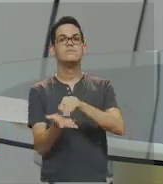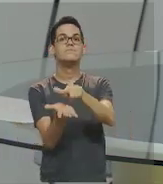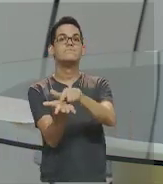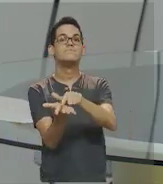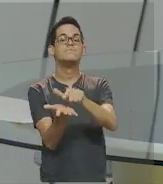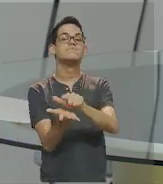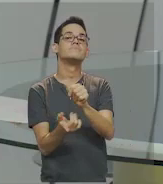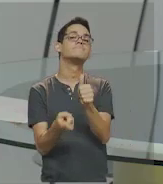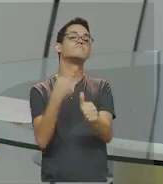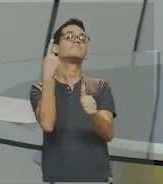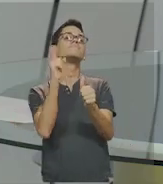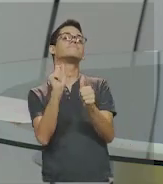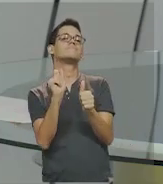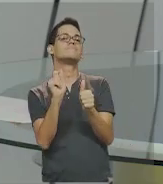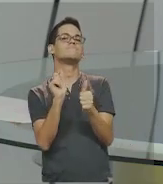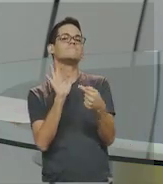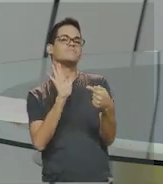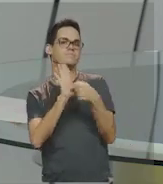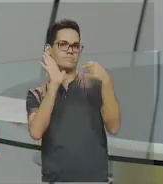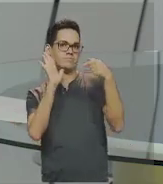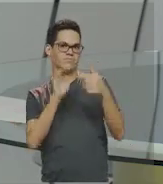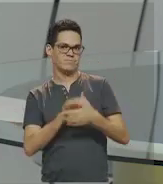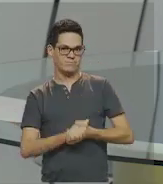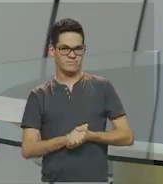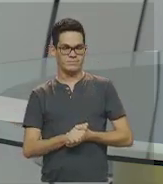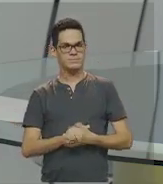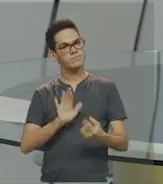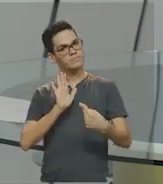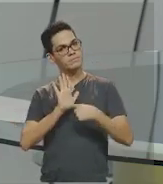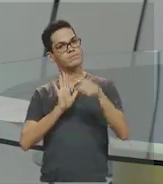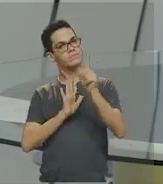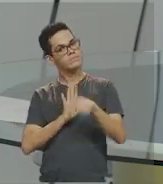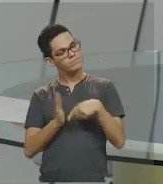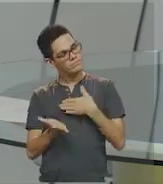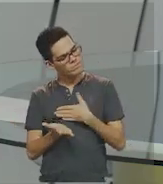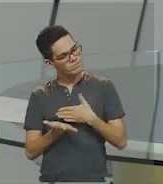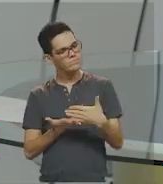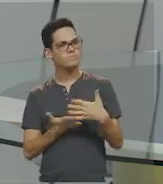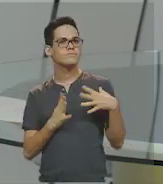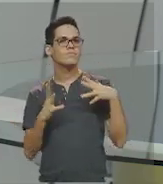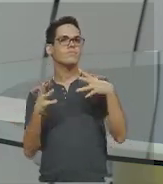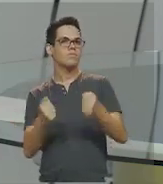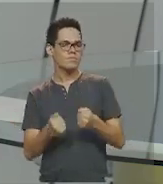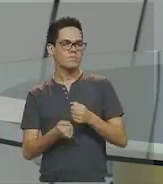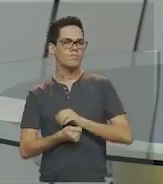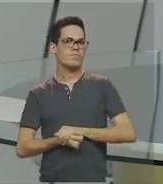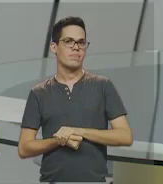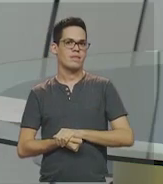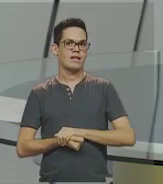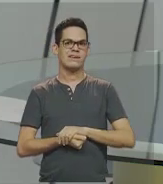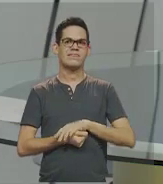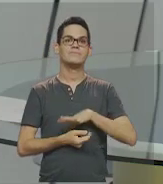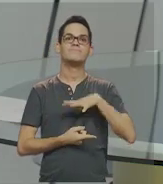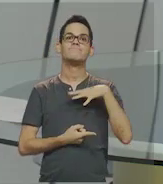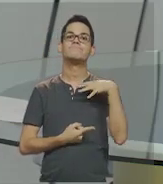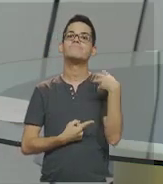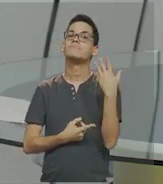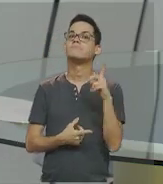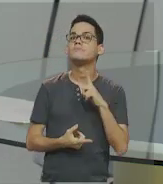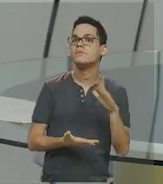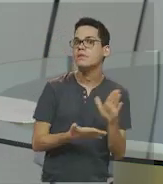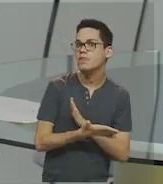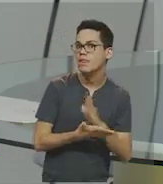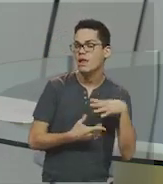que você faz ali é um ponto. Então, ele é a premissa de todo o desenho. Há artistas